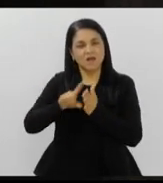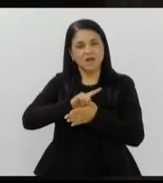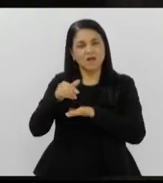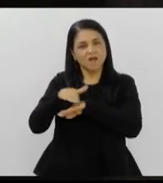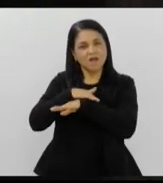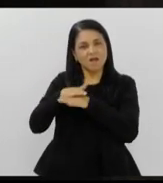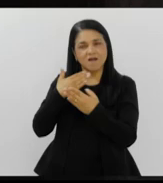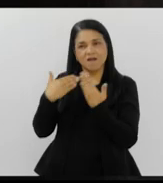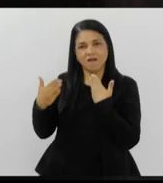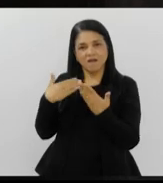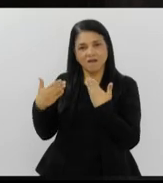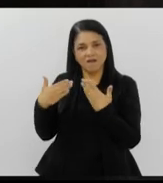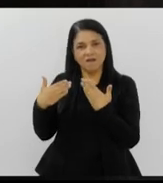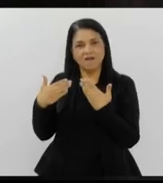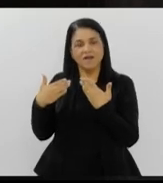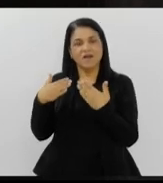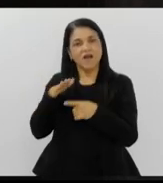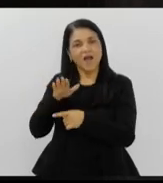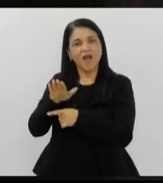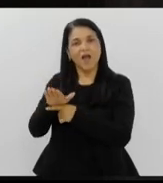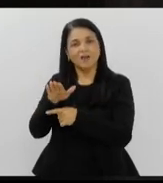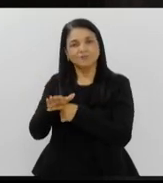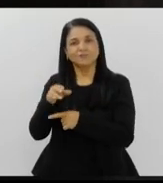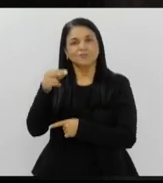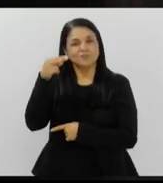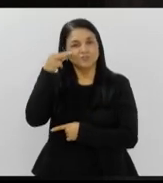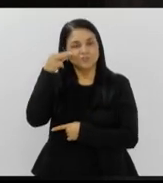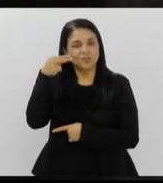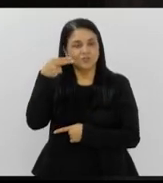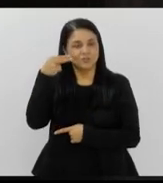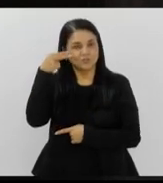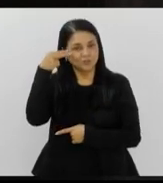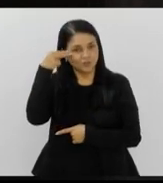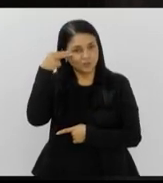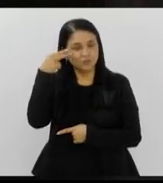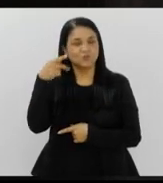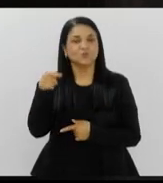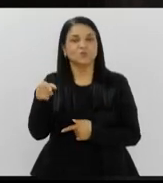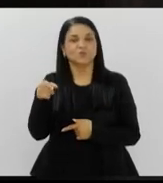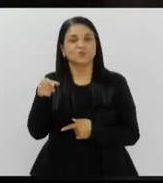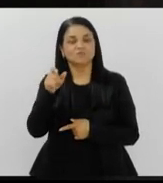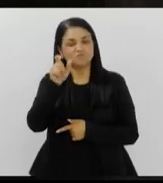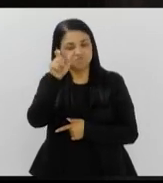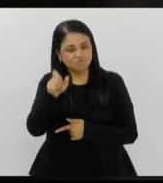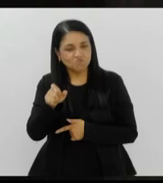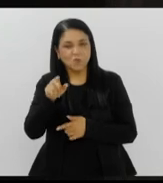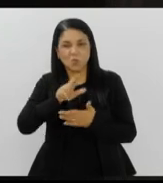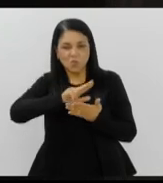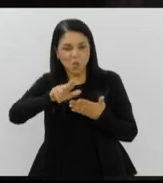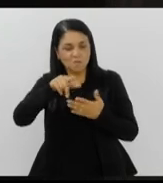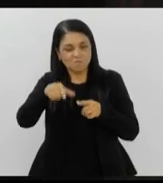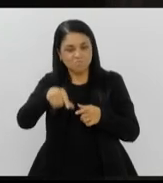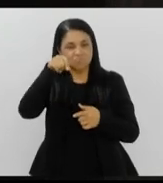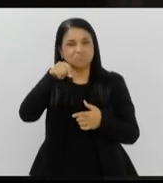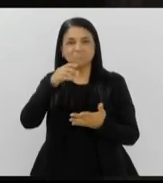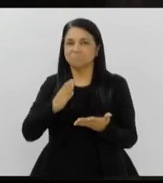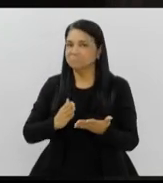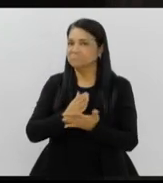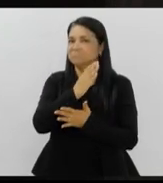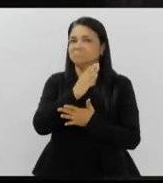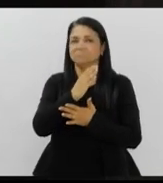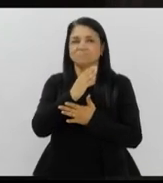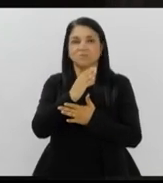nós fizemos essa ajudando a Tia Ju, né, a comissão que ajudou a Tia Ju, e realmente seu nome foi aprovado por unanimidade,